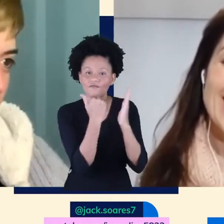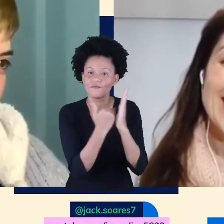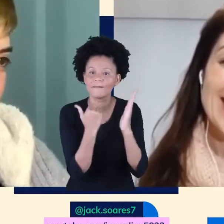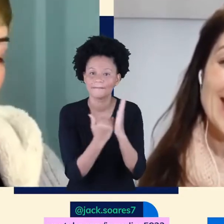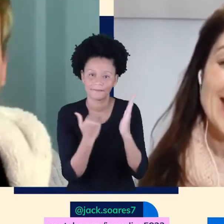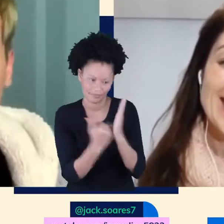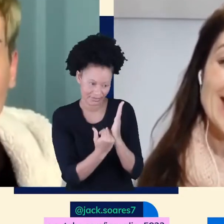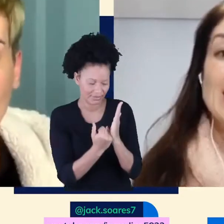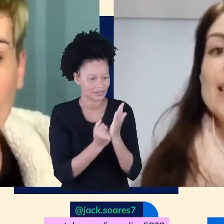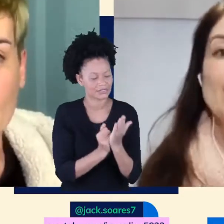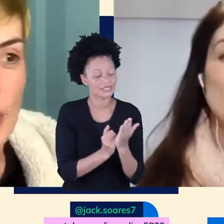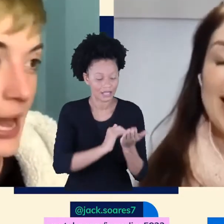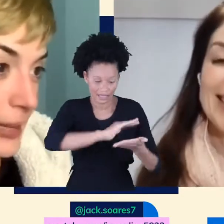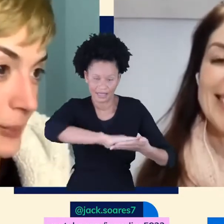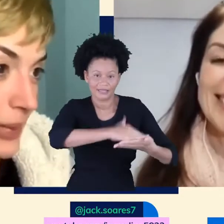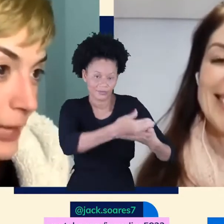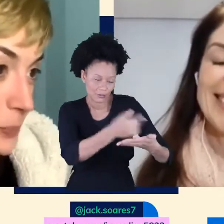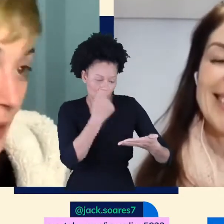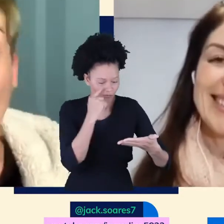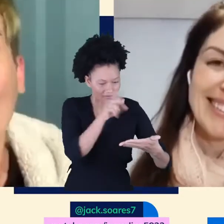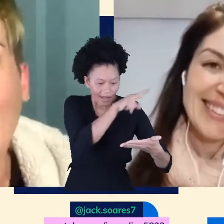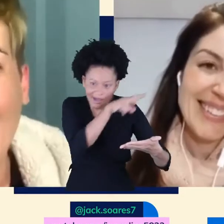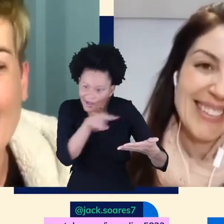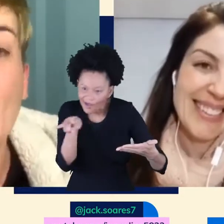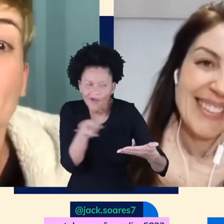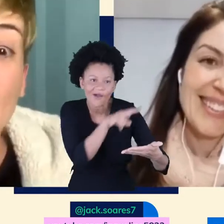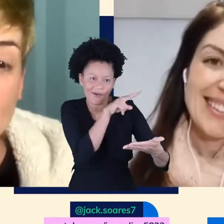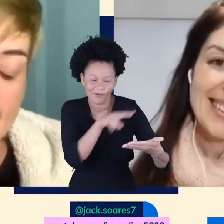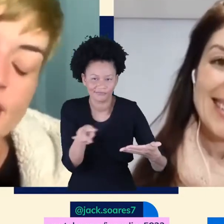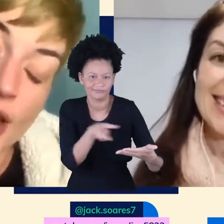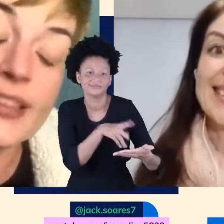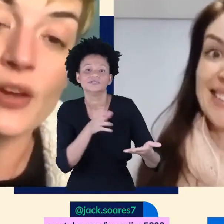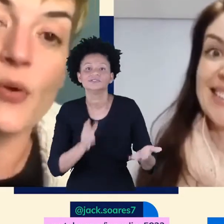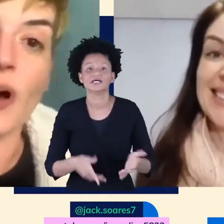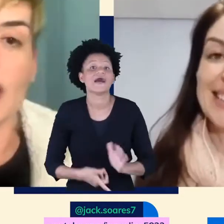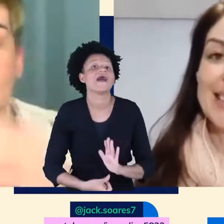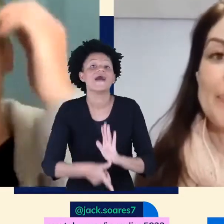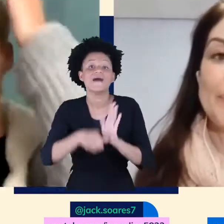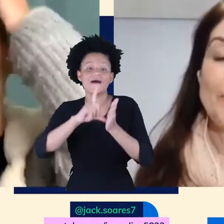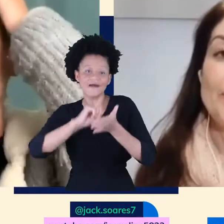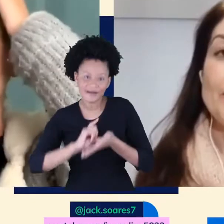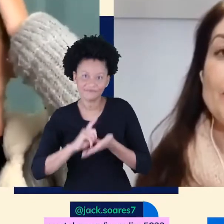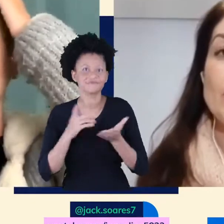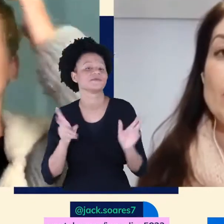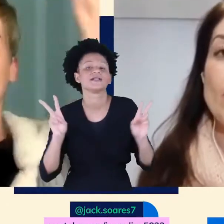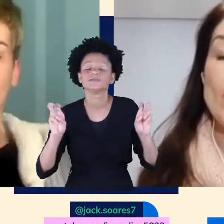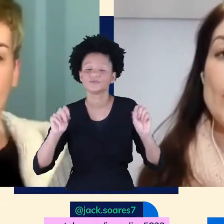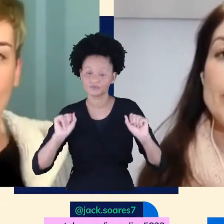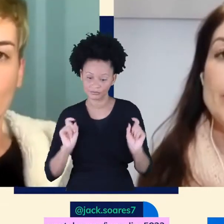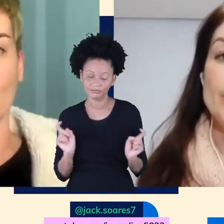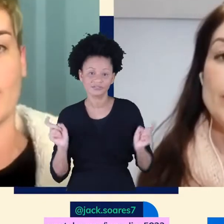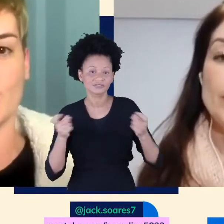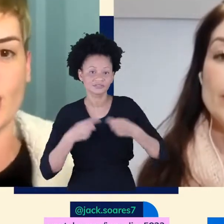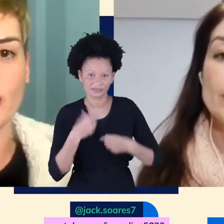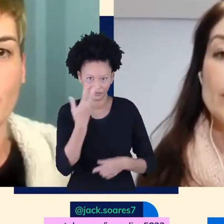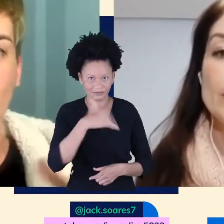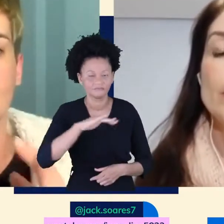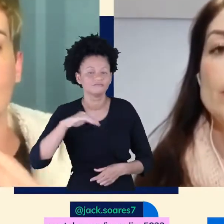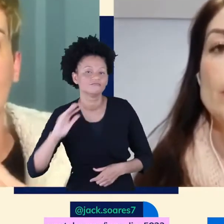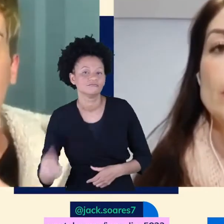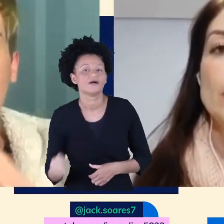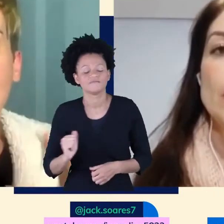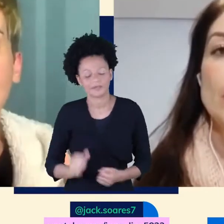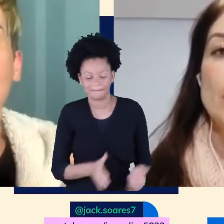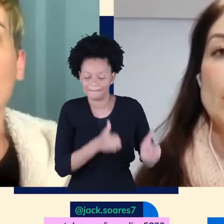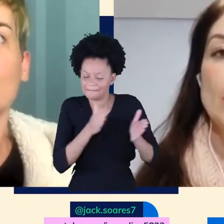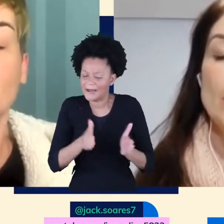estou com ela no computador, então eu vou olhar aqui para o lado para colar. Mas, já que então, antes da gente chegar em sexualidade infantil, já que a gente resolveu fazer